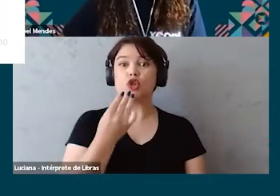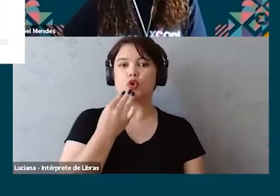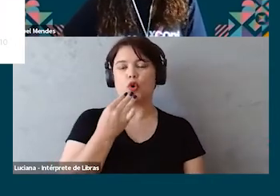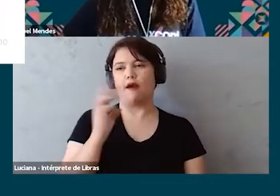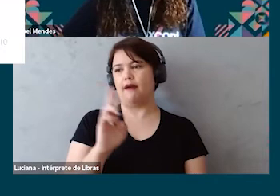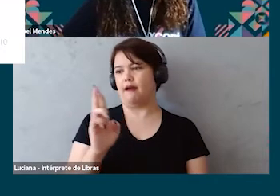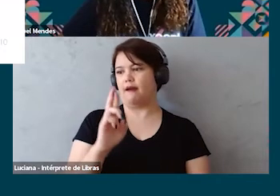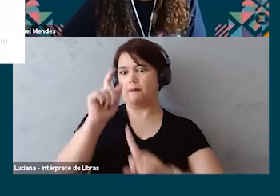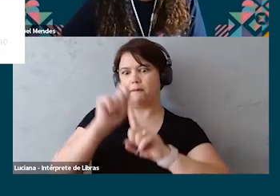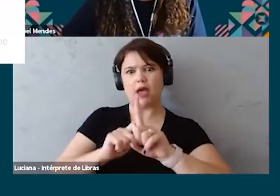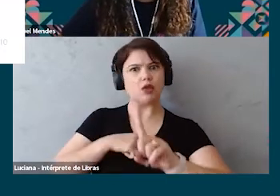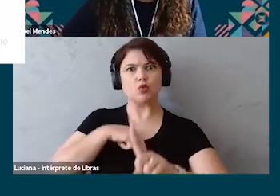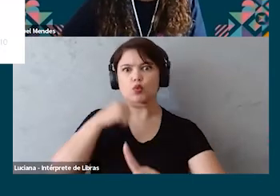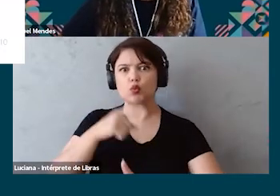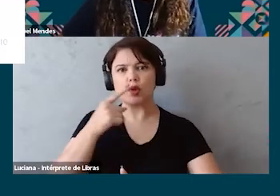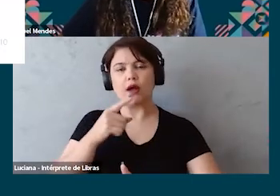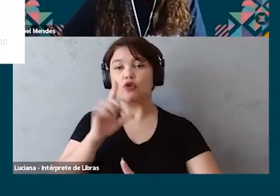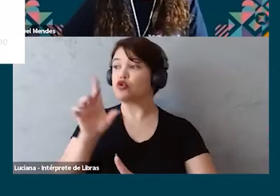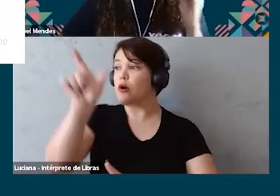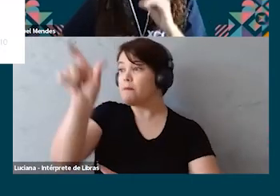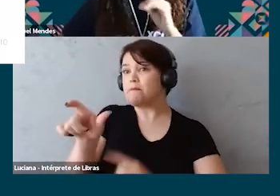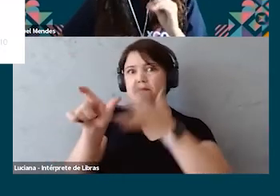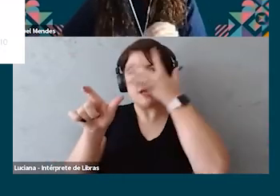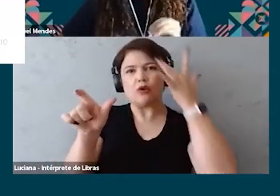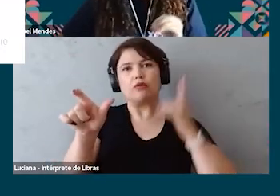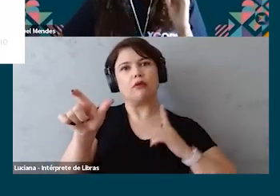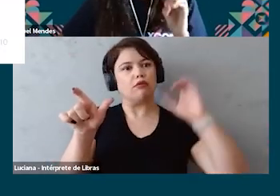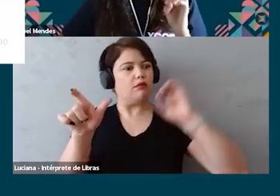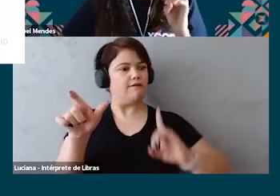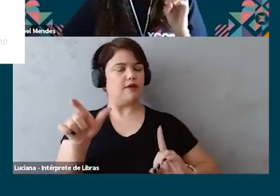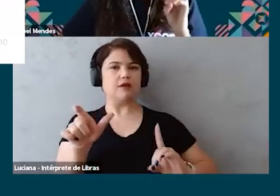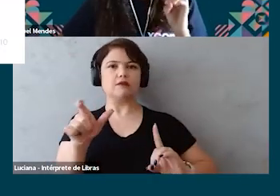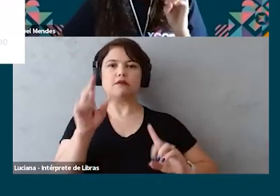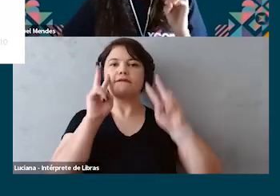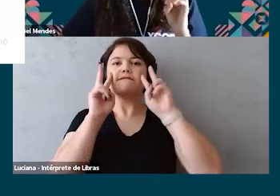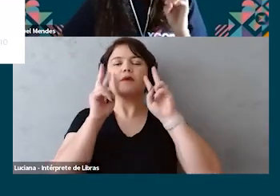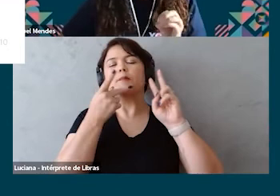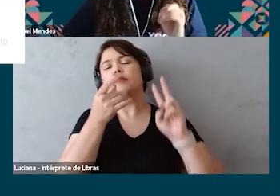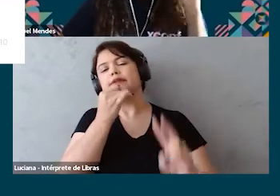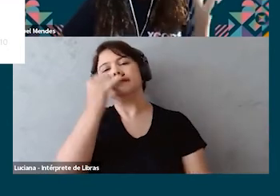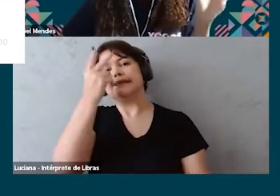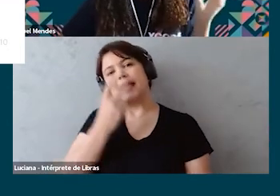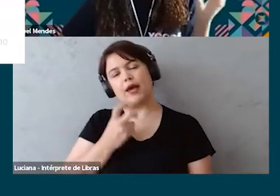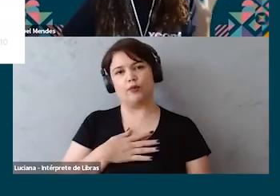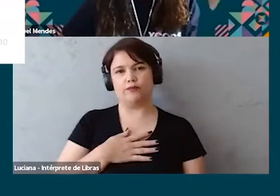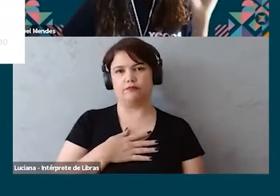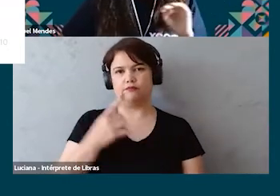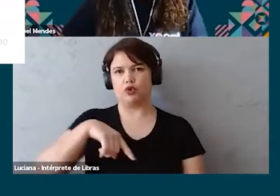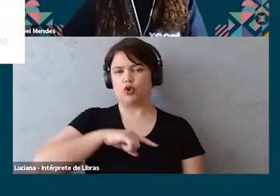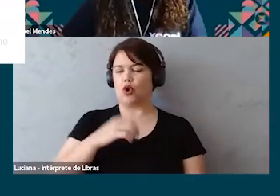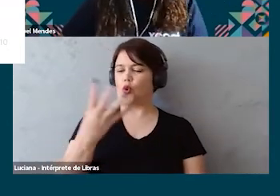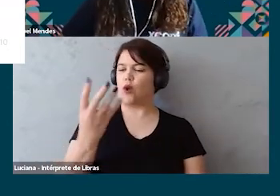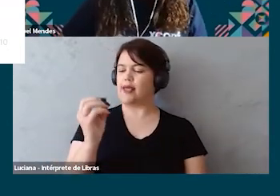260 milhões de reais por mês, só com pessoas que têm deficiência visual. Nós